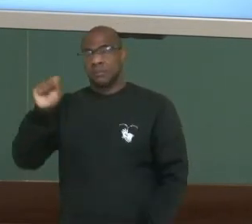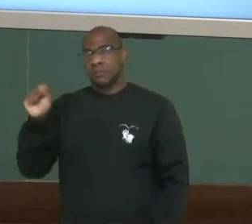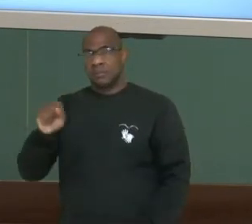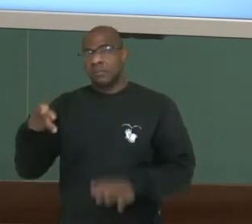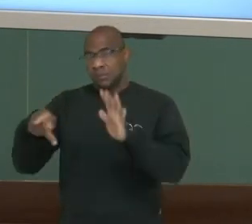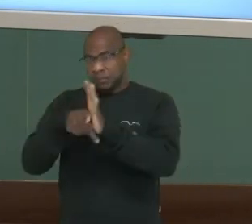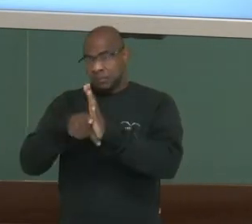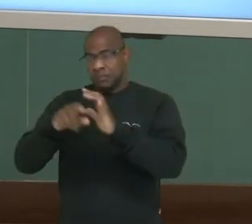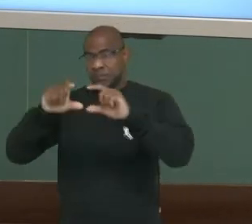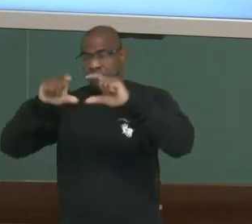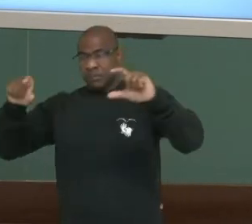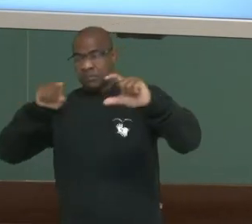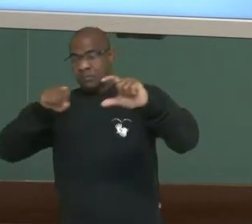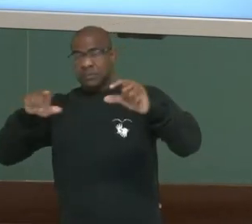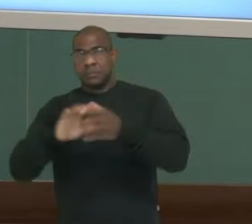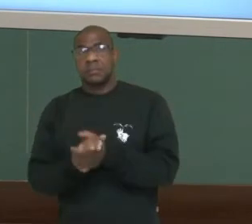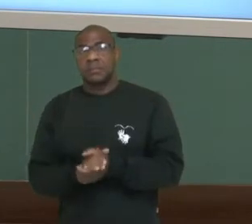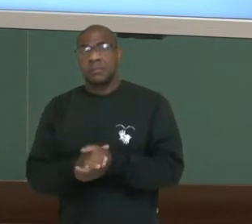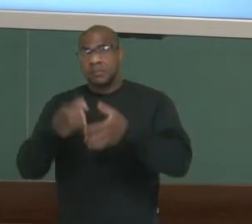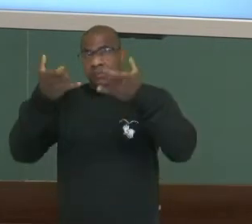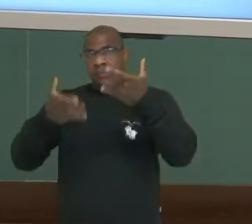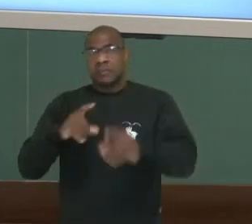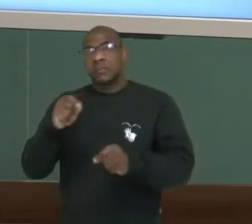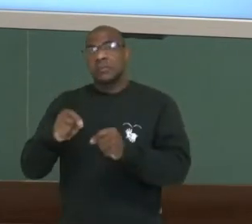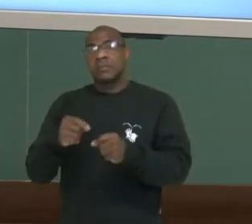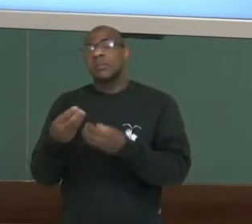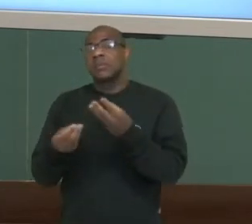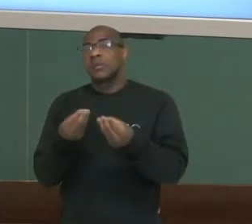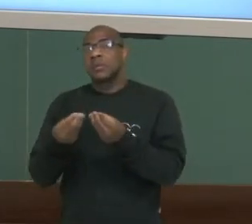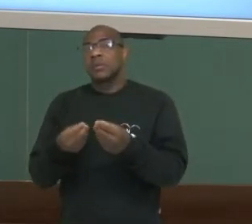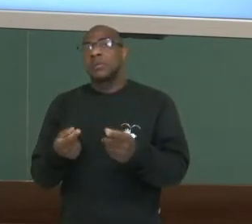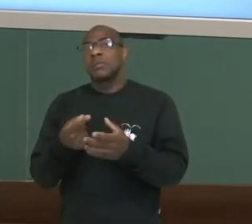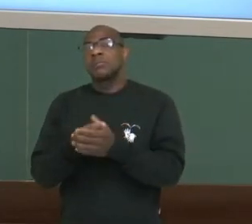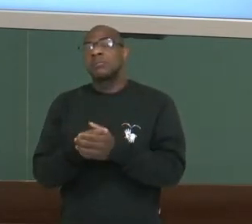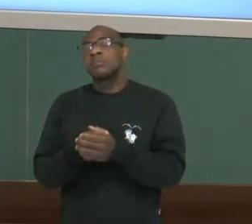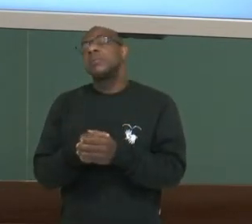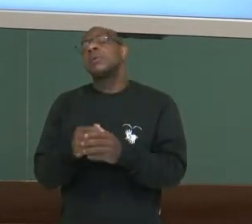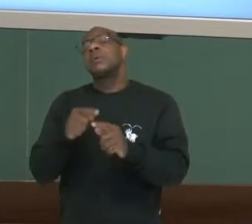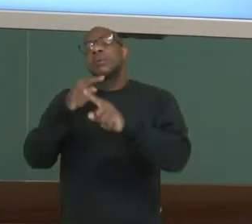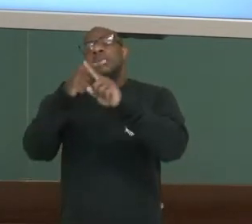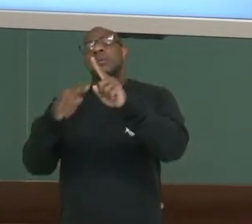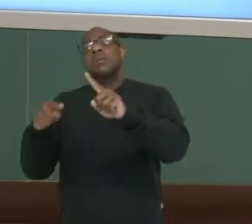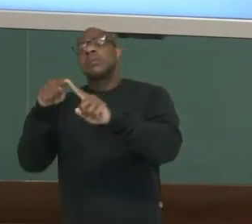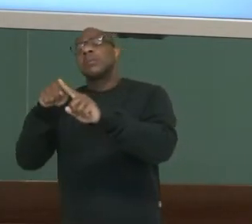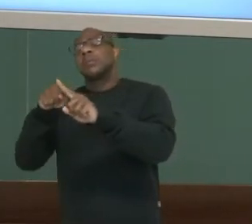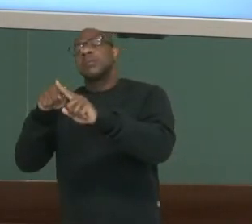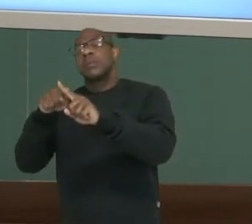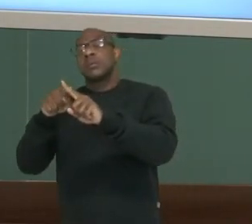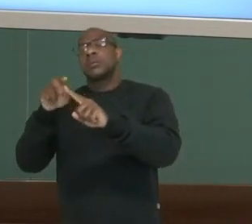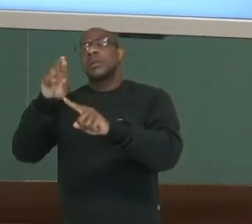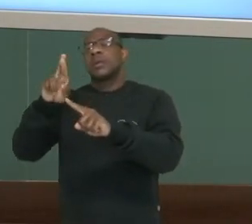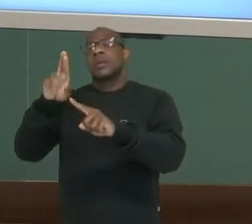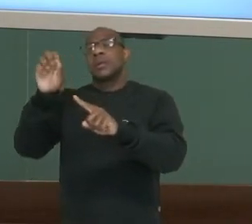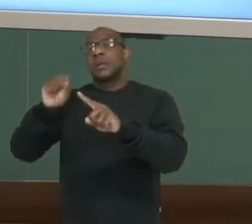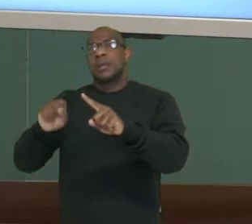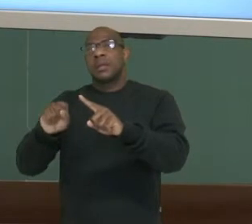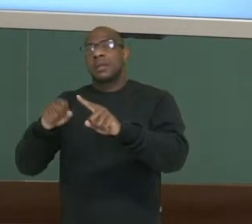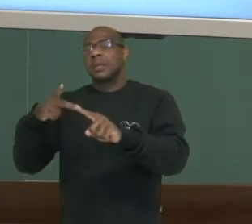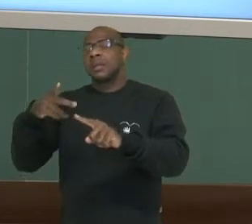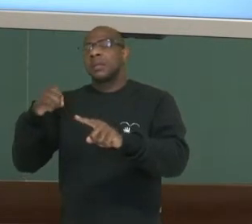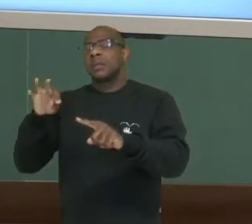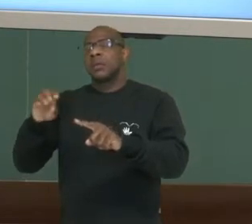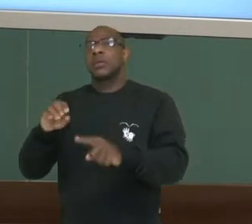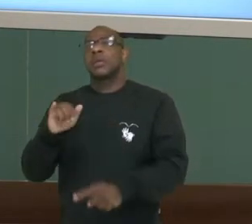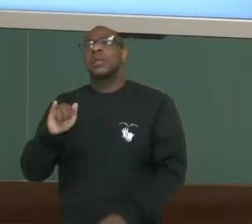S. Determinar as coordenadas do ponto de intersecção entre a reta R e a reta